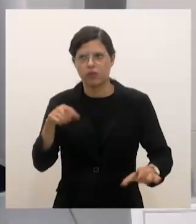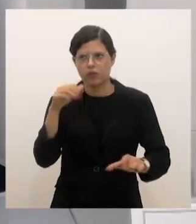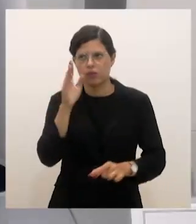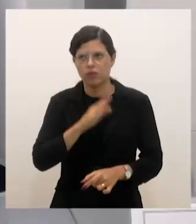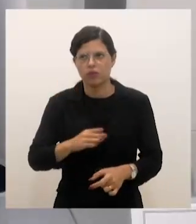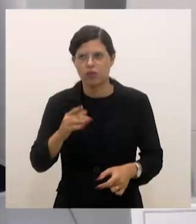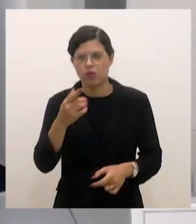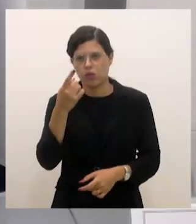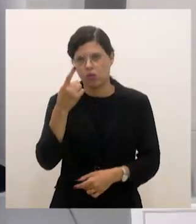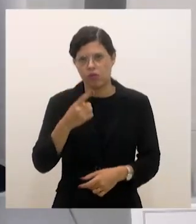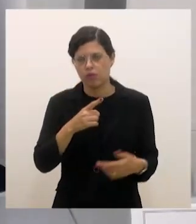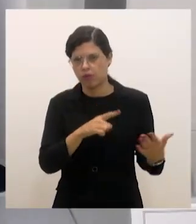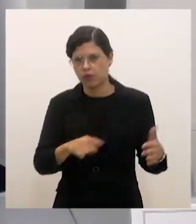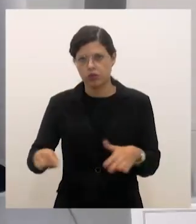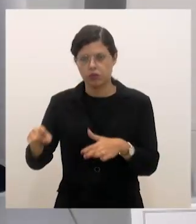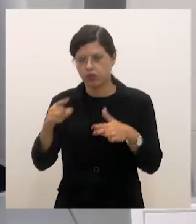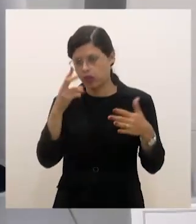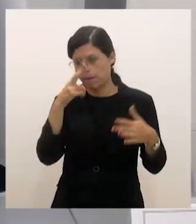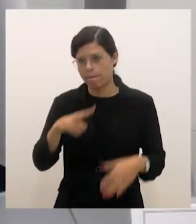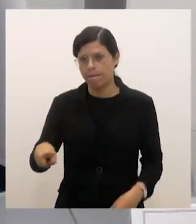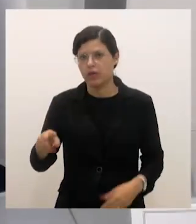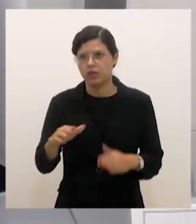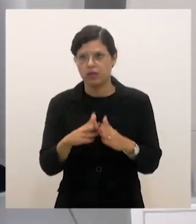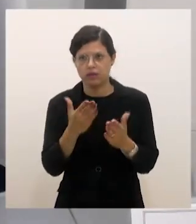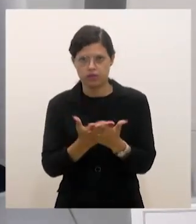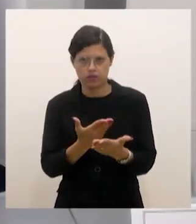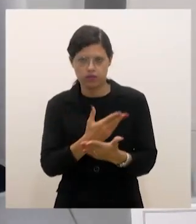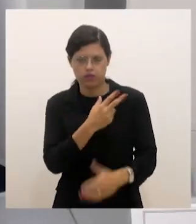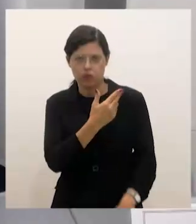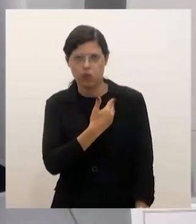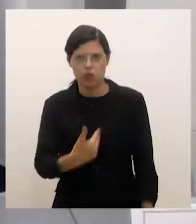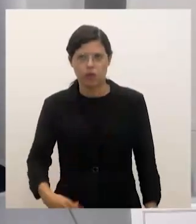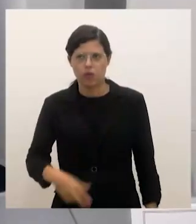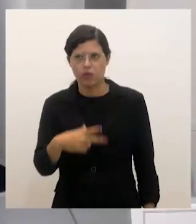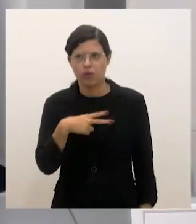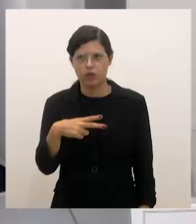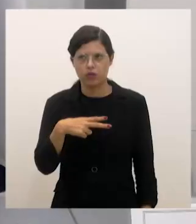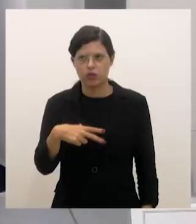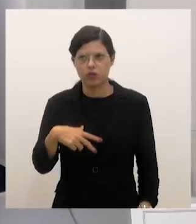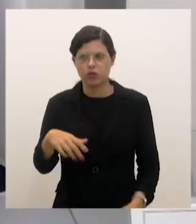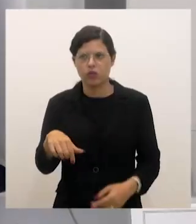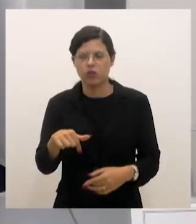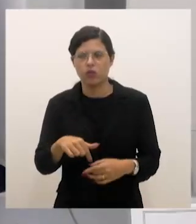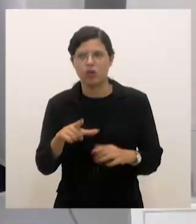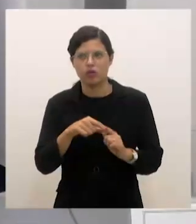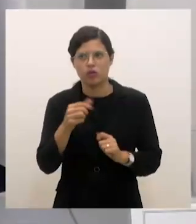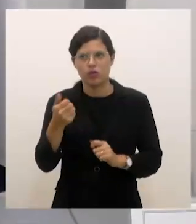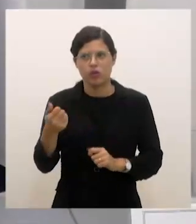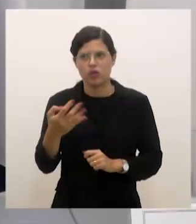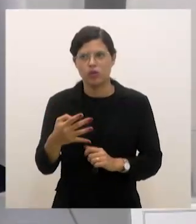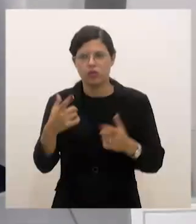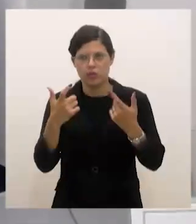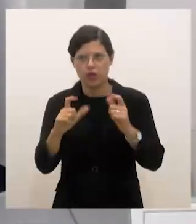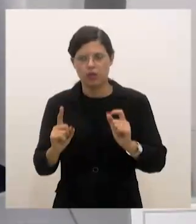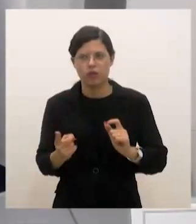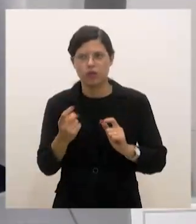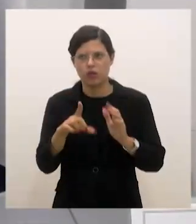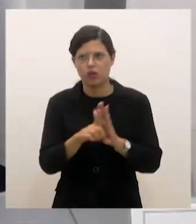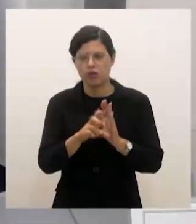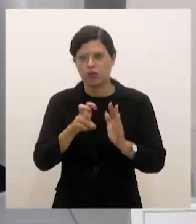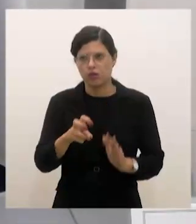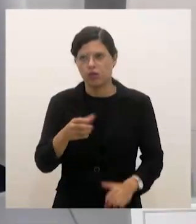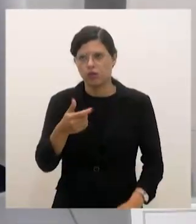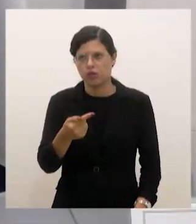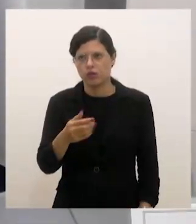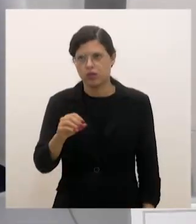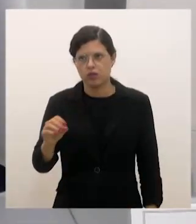nos estabelecimentos de ensino fundamental e médio, públicos e privados do Estado do Rio de Janeiro, em conformidade com o artigo 14, parágrafo único da Lei número 5.700